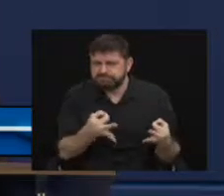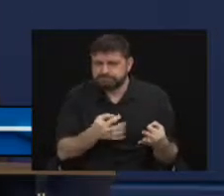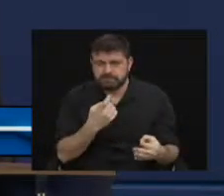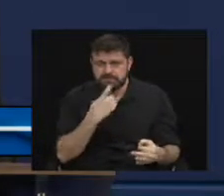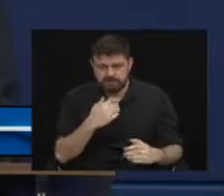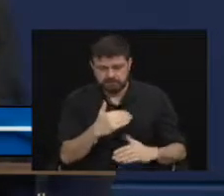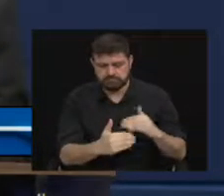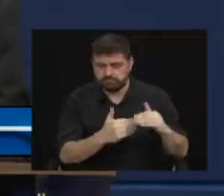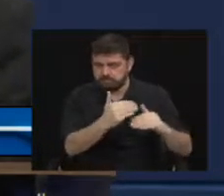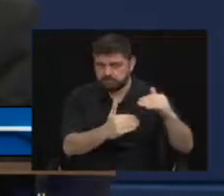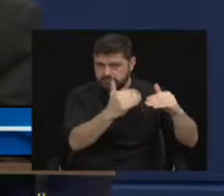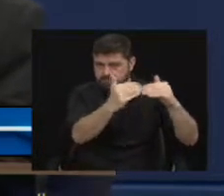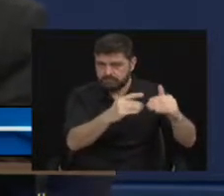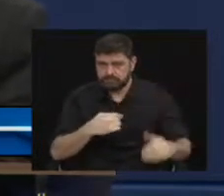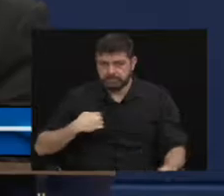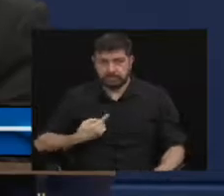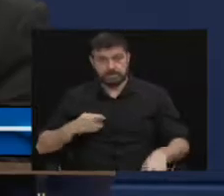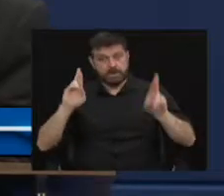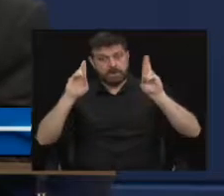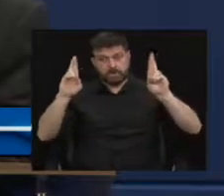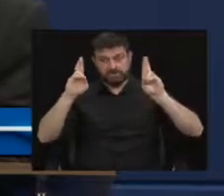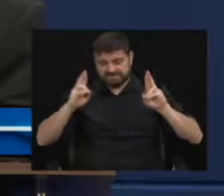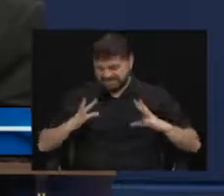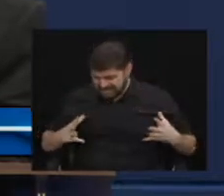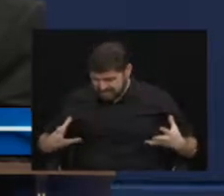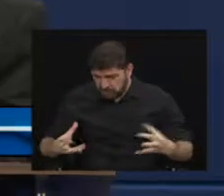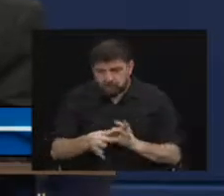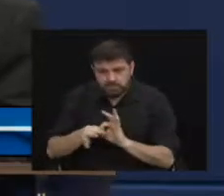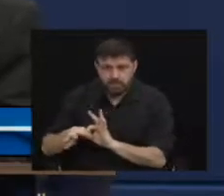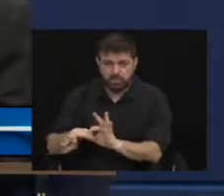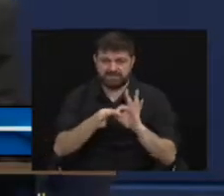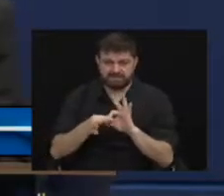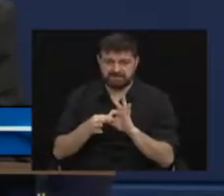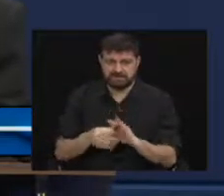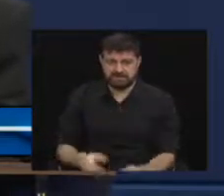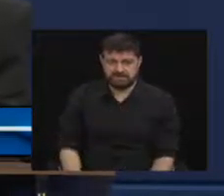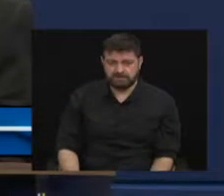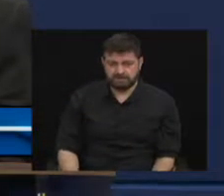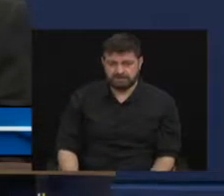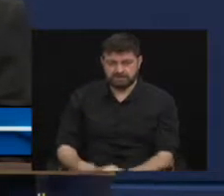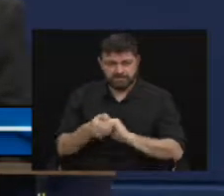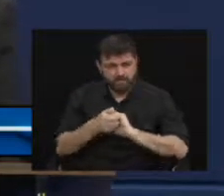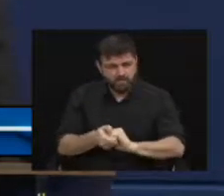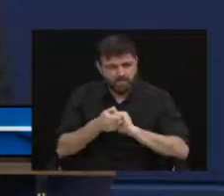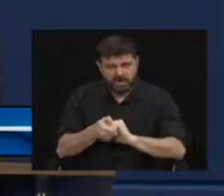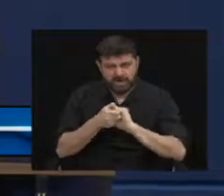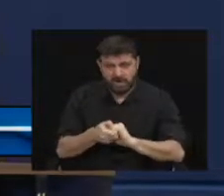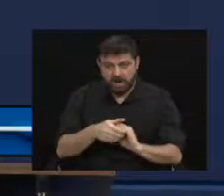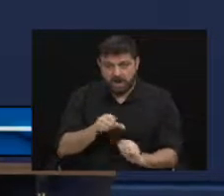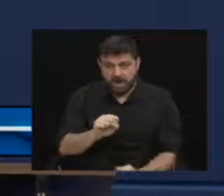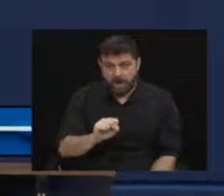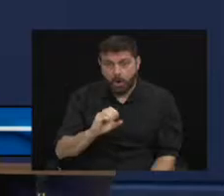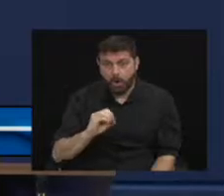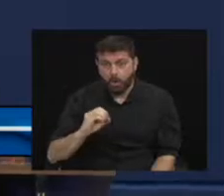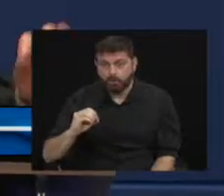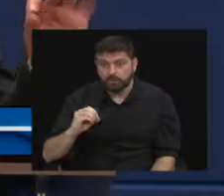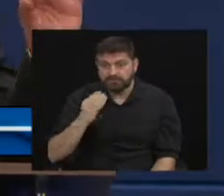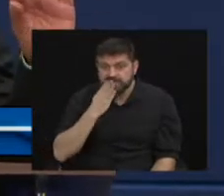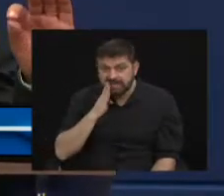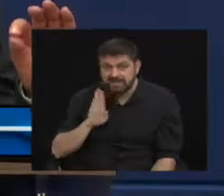sensacional. Então, veja bem, é porque não tem o que falar. Então, a oposição ela tem que criticar, mas criticar também com sabedoria,